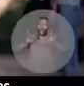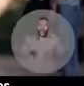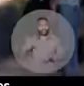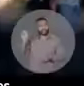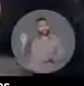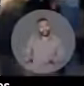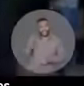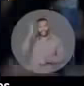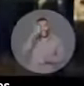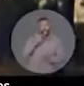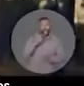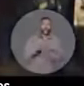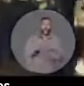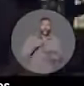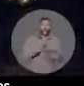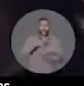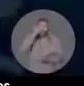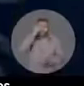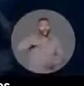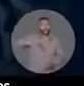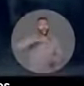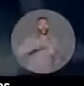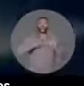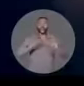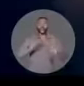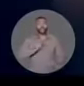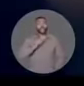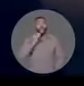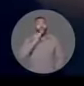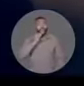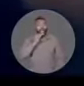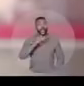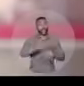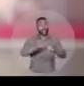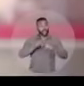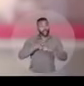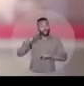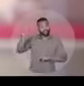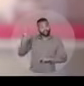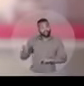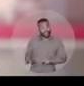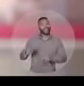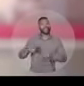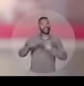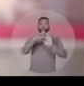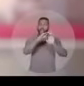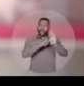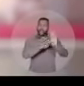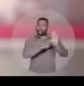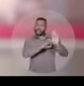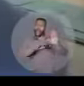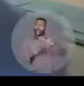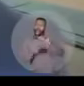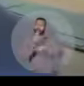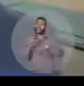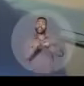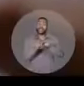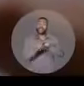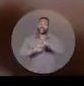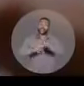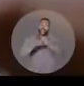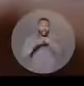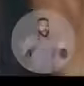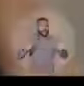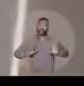sempre lutou para que todas as pessoas tivessem oportunidades. Por isso que ele fez tantos programas e abriu as portas da educação para